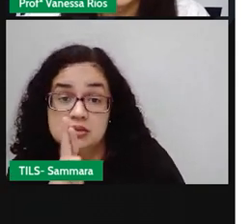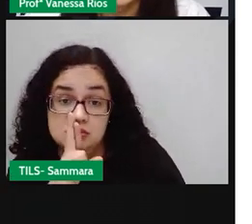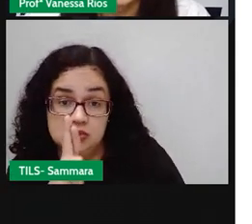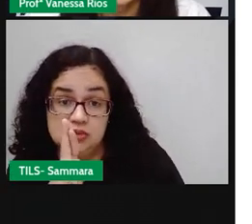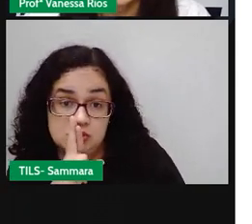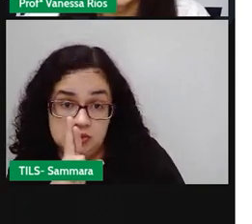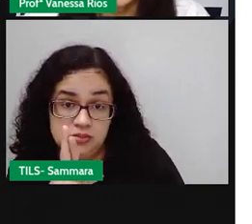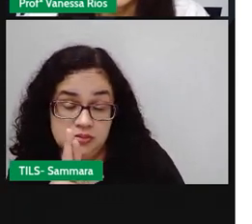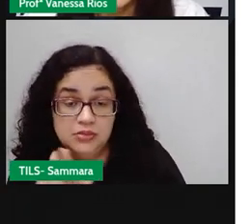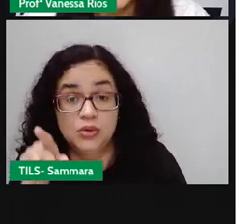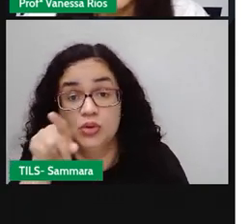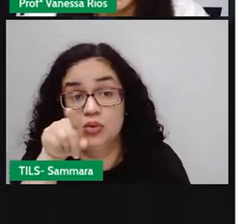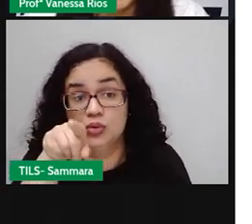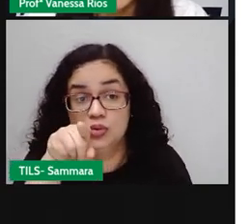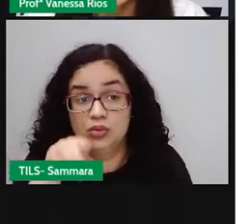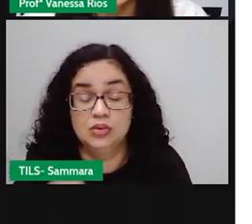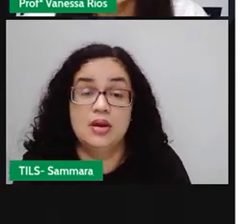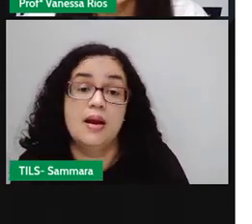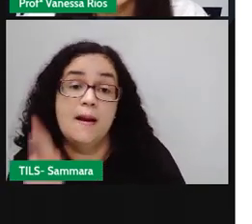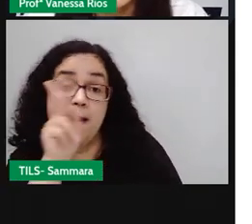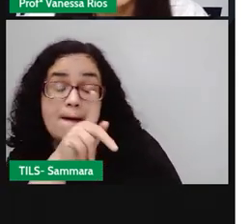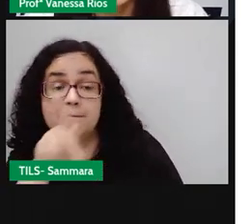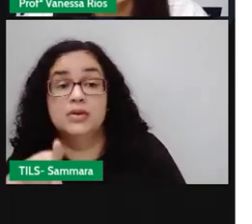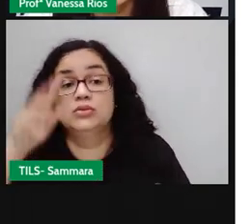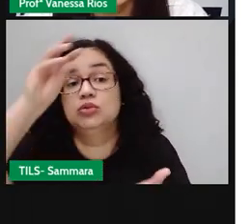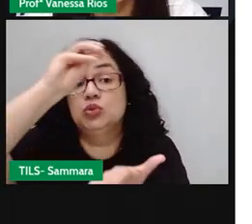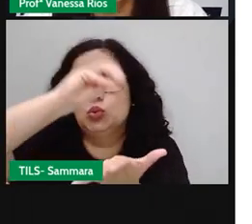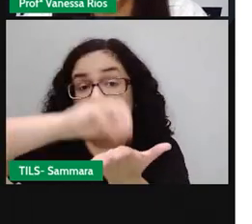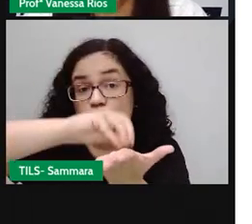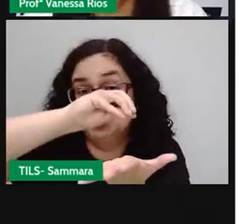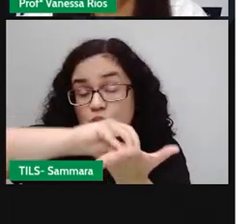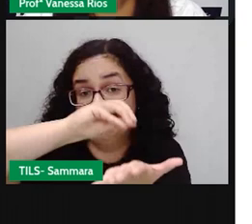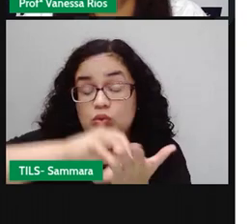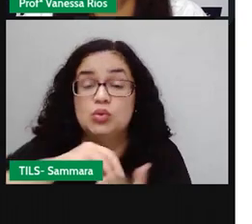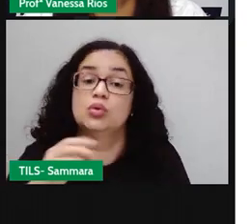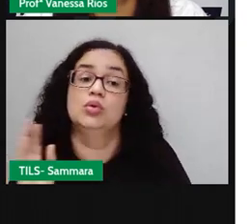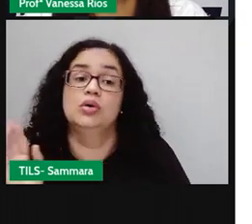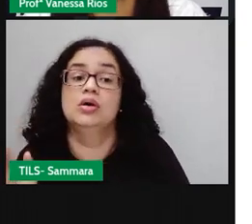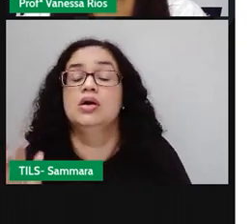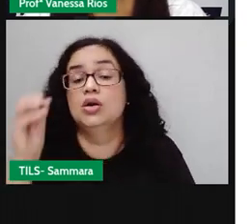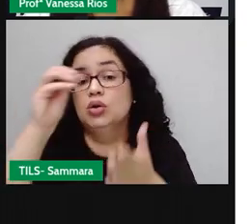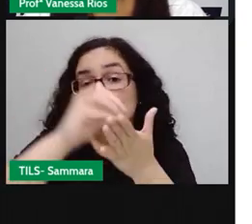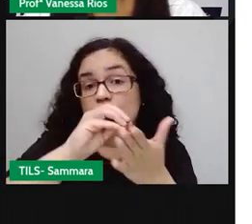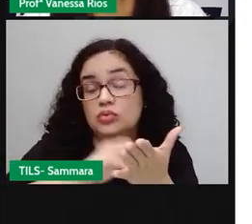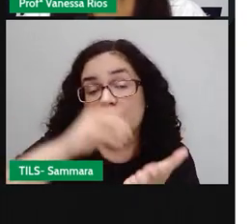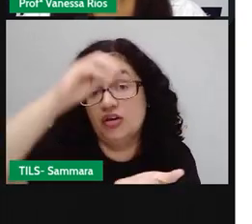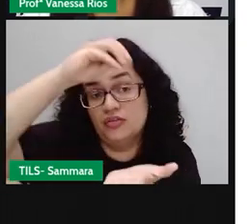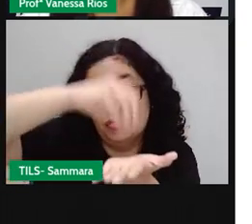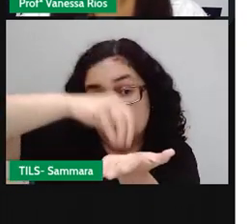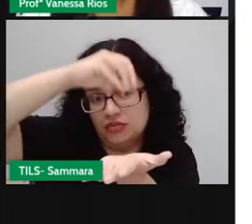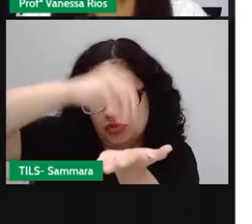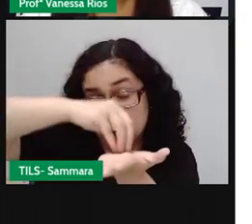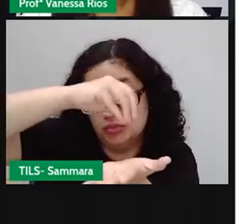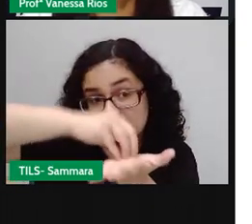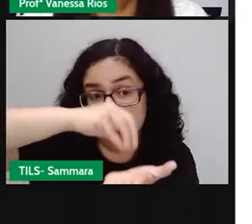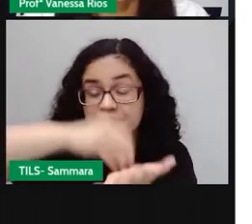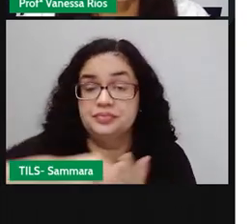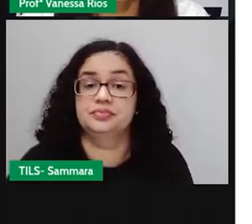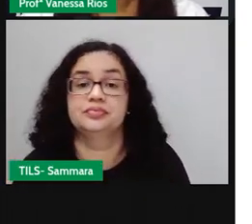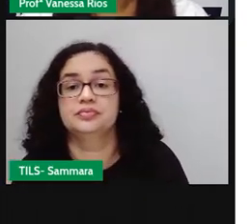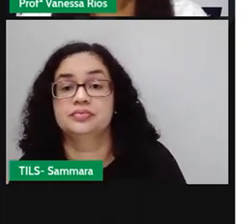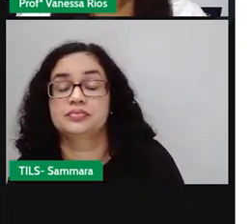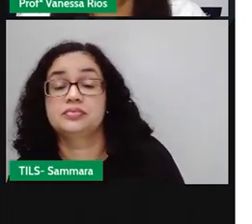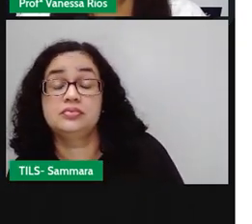é? Olhem só, a Pro completou aqui, não é? Os dominós com as pecinhas que estavam